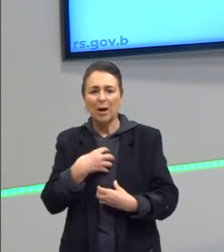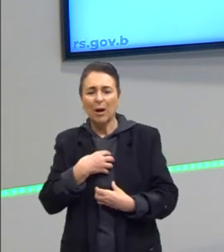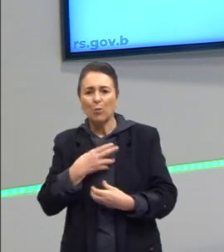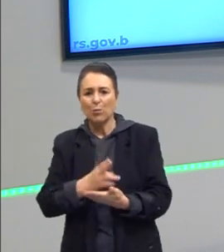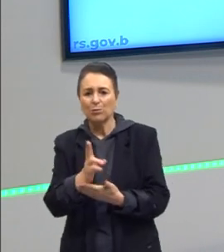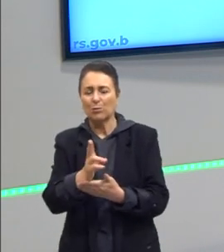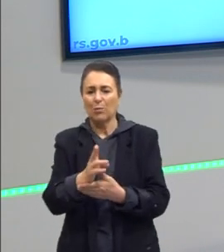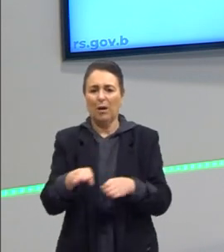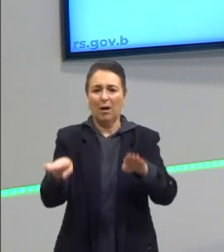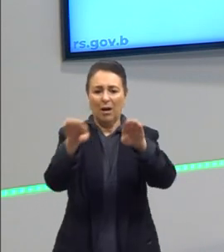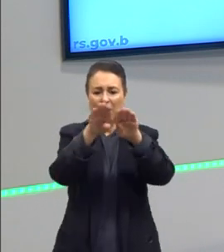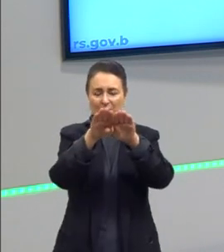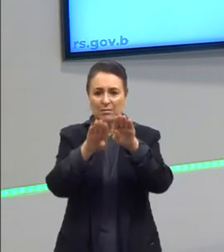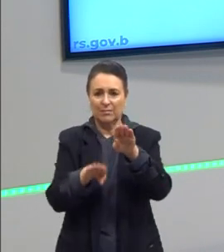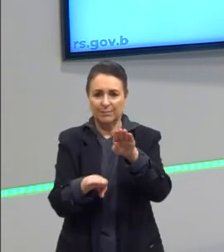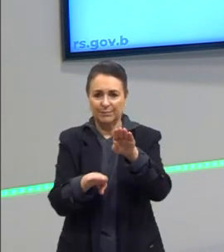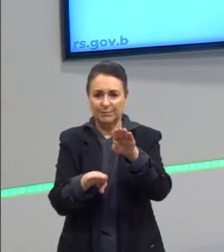Certo?